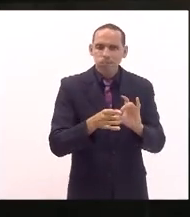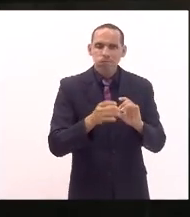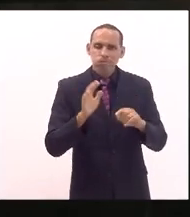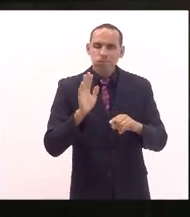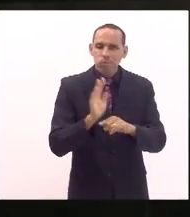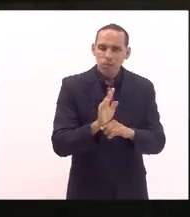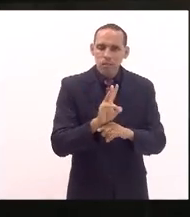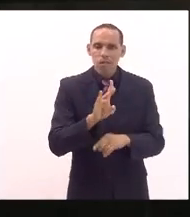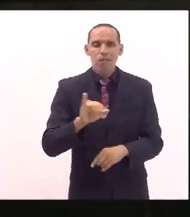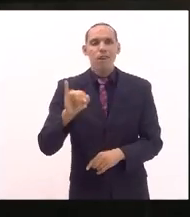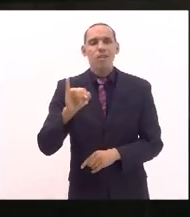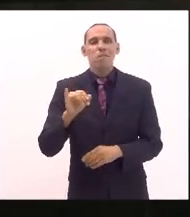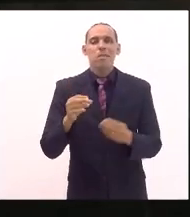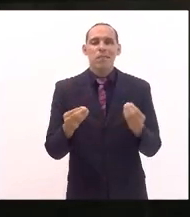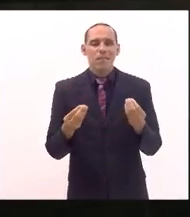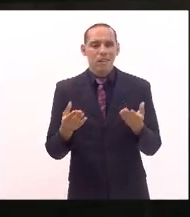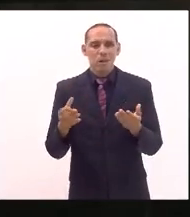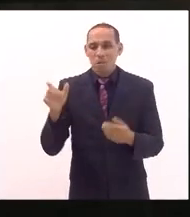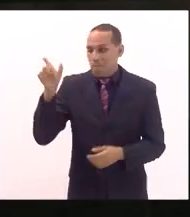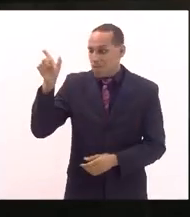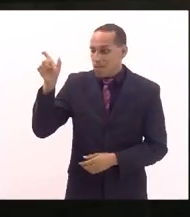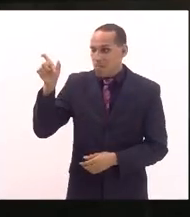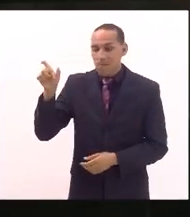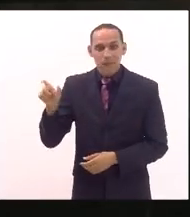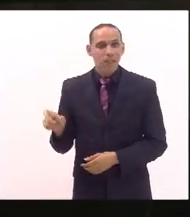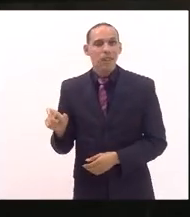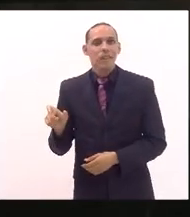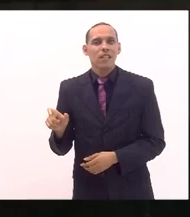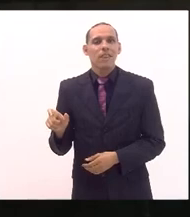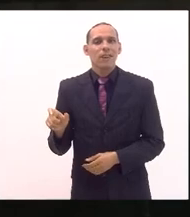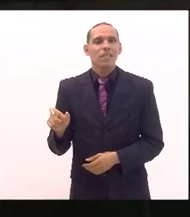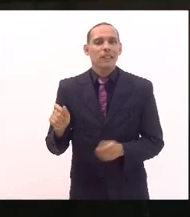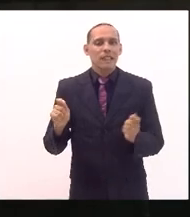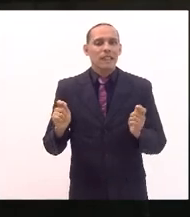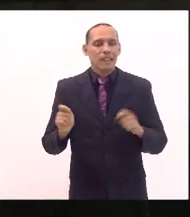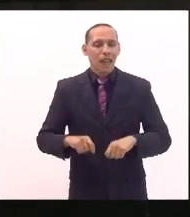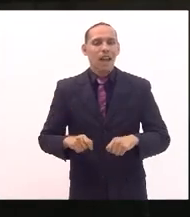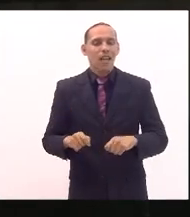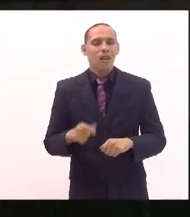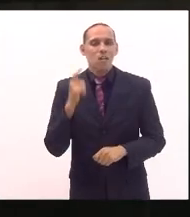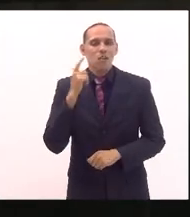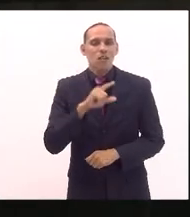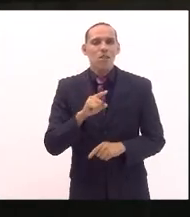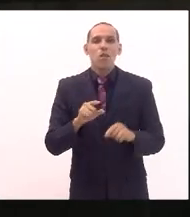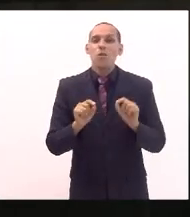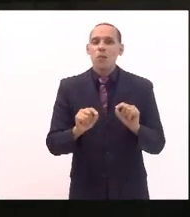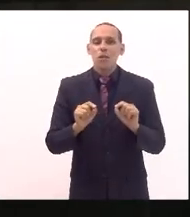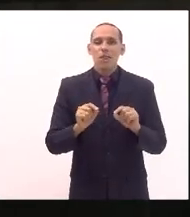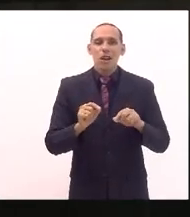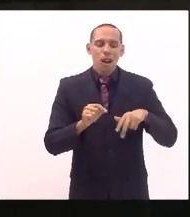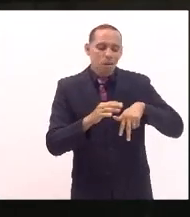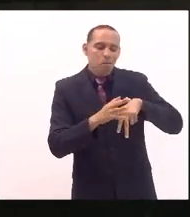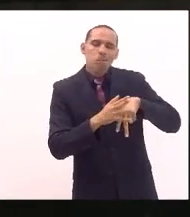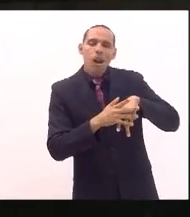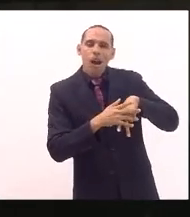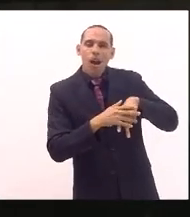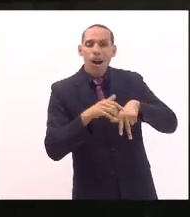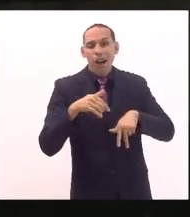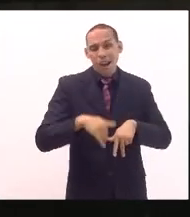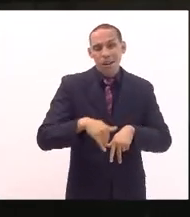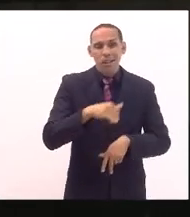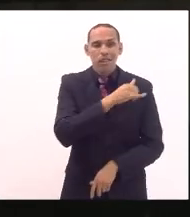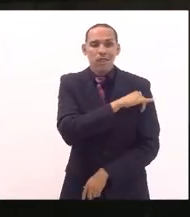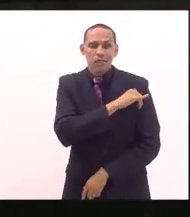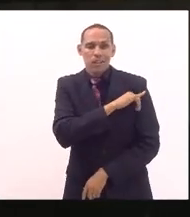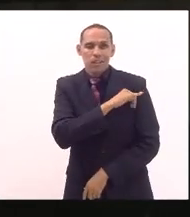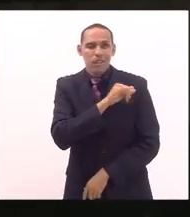ajudar o projeto para que ele dê a celeridade necessária que os pacientes Não só no estado do Rio de